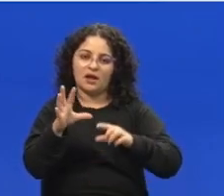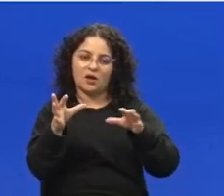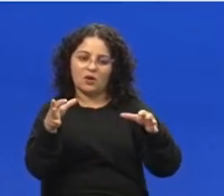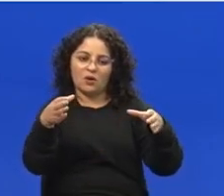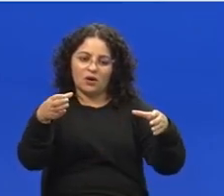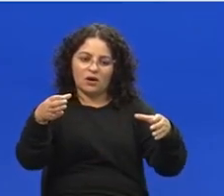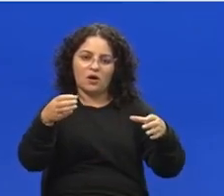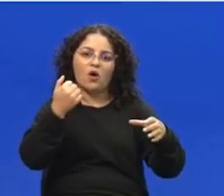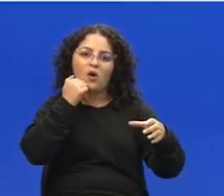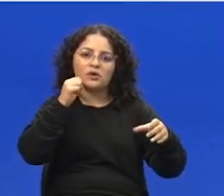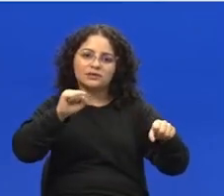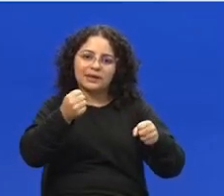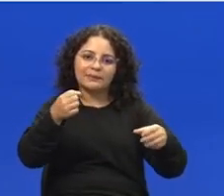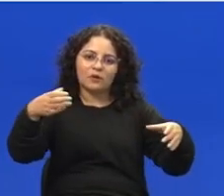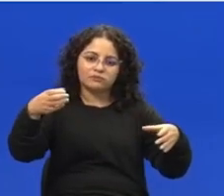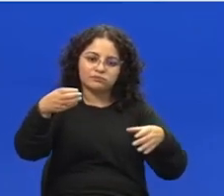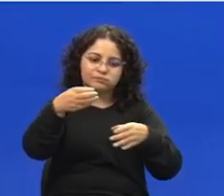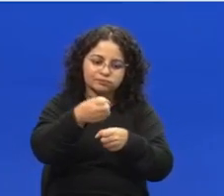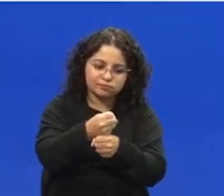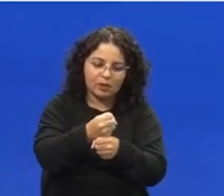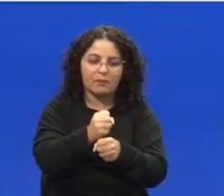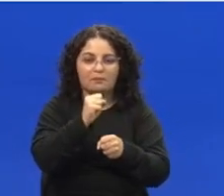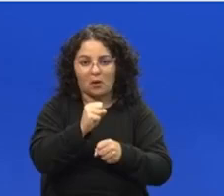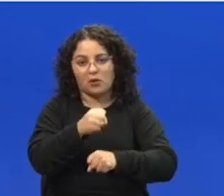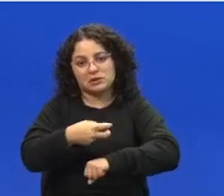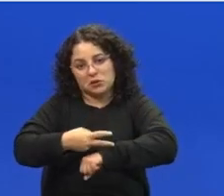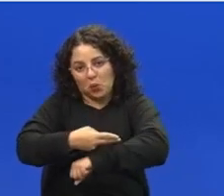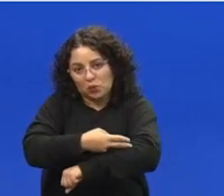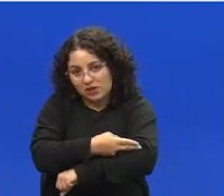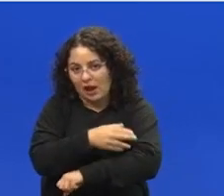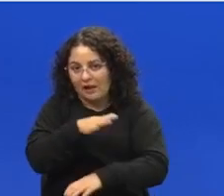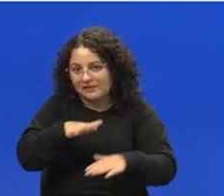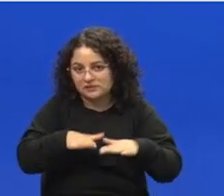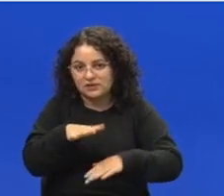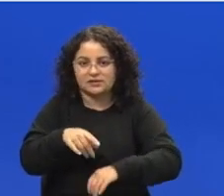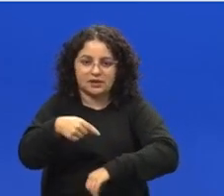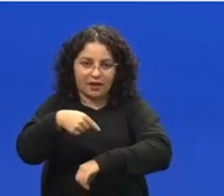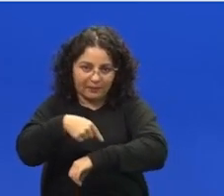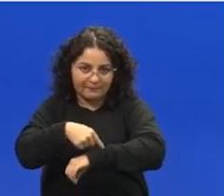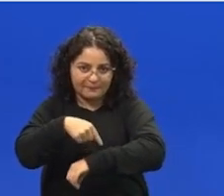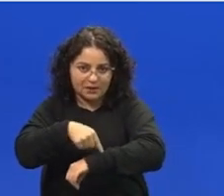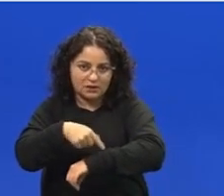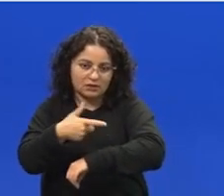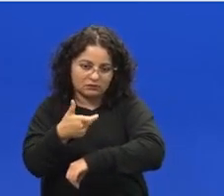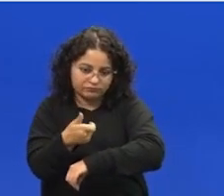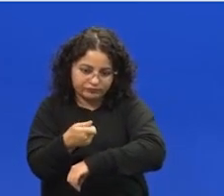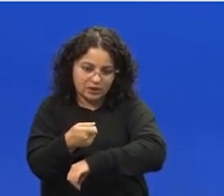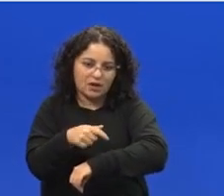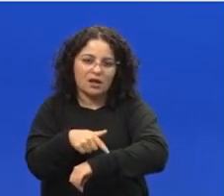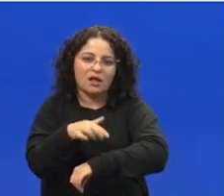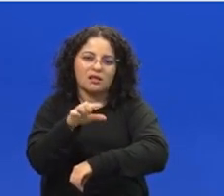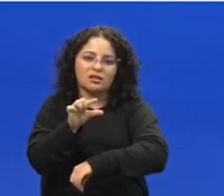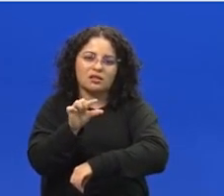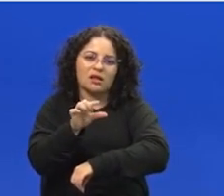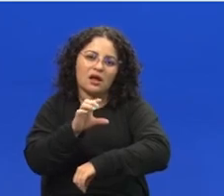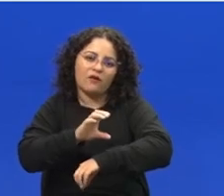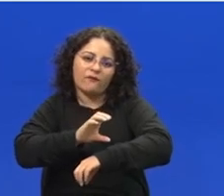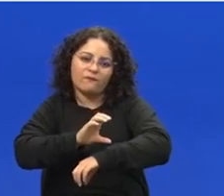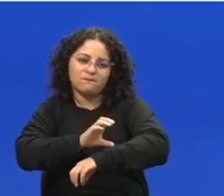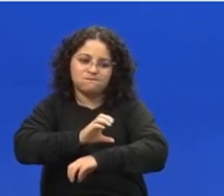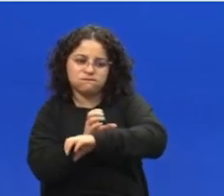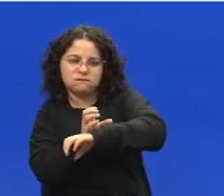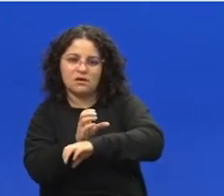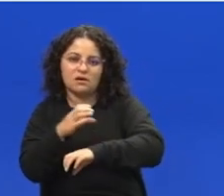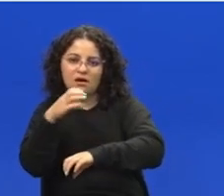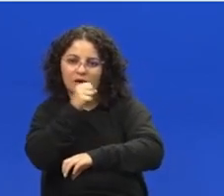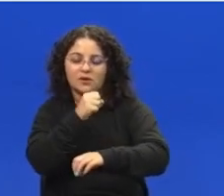que pode ser feita de forma fechada ou aberta. Então, o médico ele aplica uma anestesia no paciente e reduz a fratura. Ou ele faz isso de